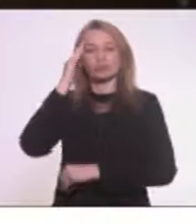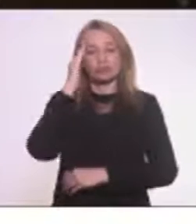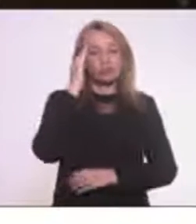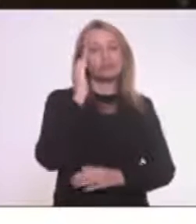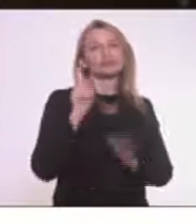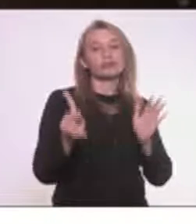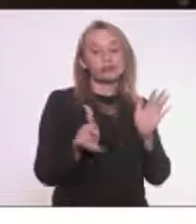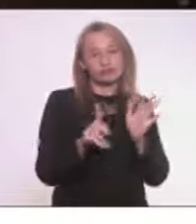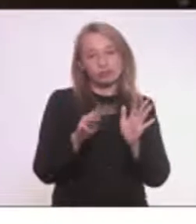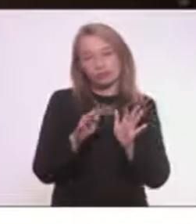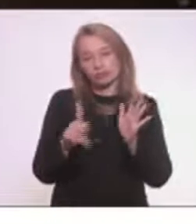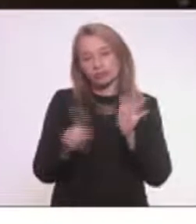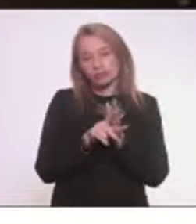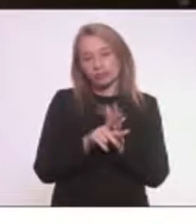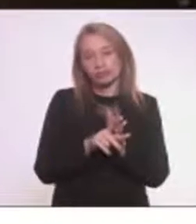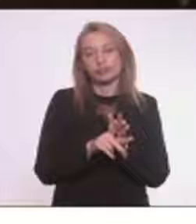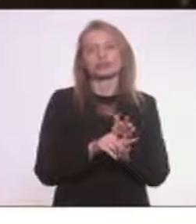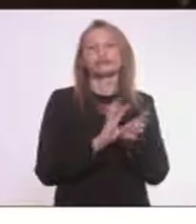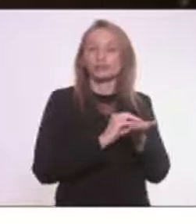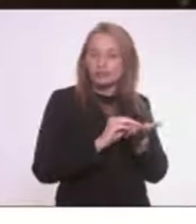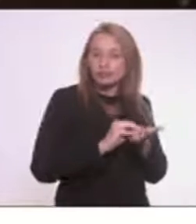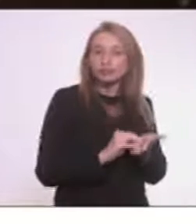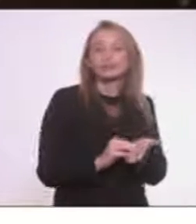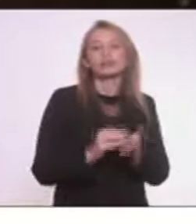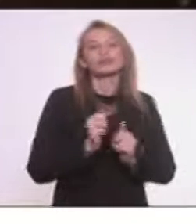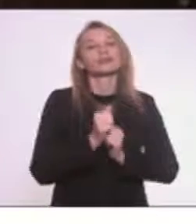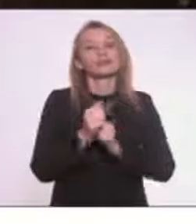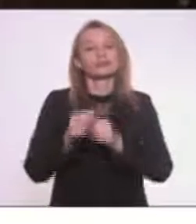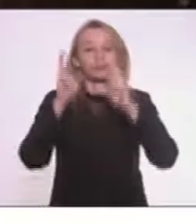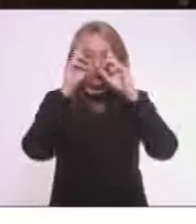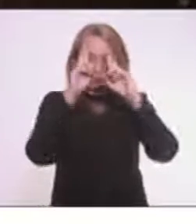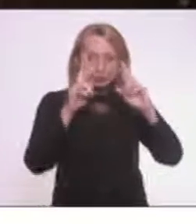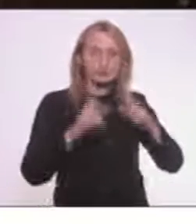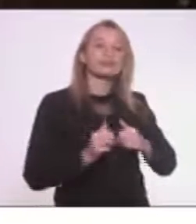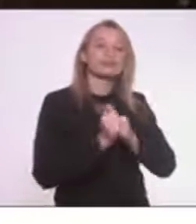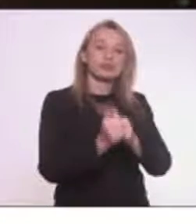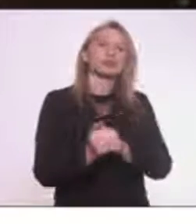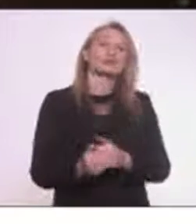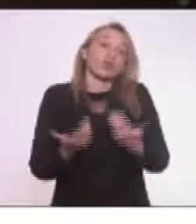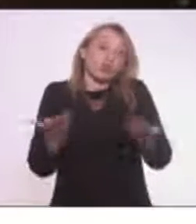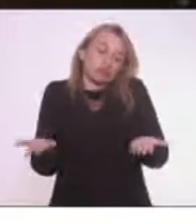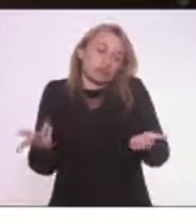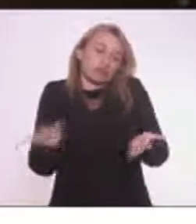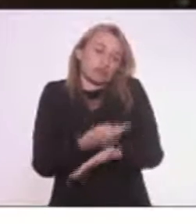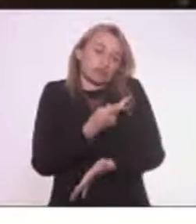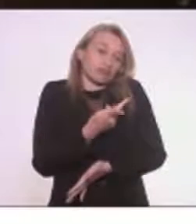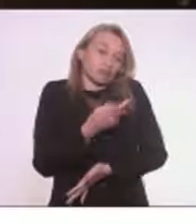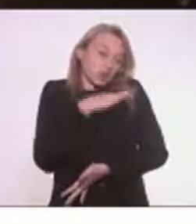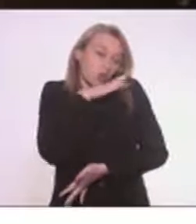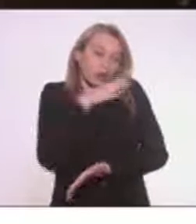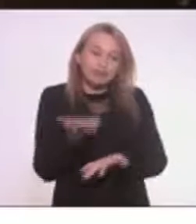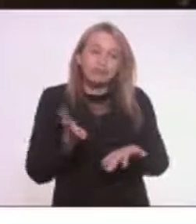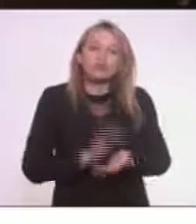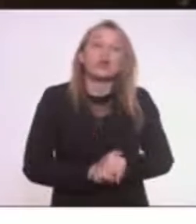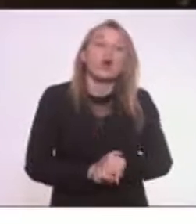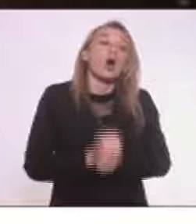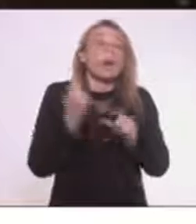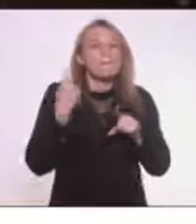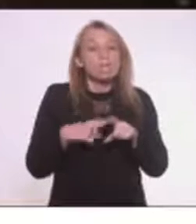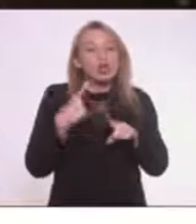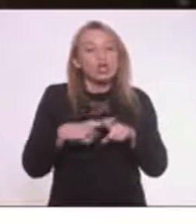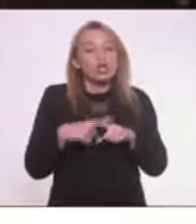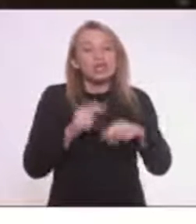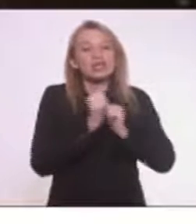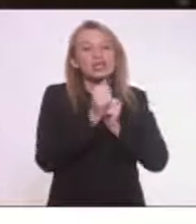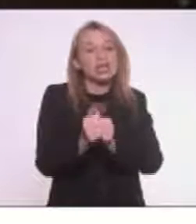dessa pauta, para respeitar inclusive os encaminhamentos, mas o que acabou sendo feito é muito ruim, porque,